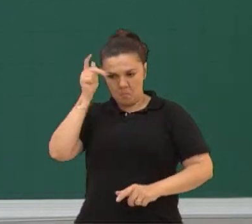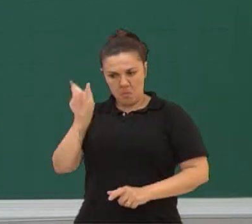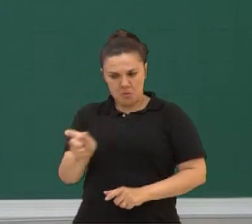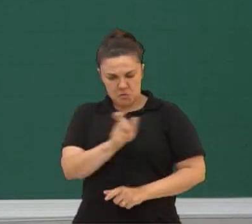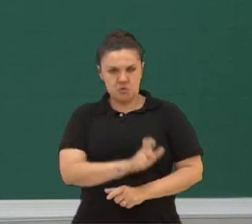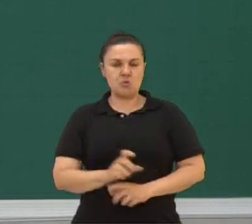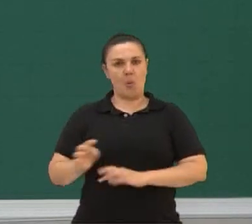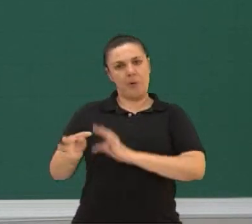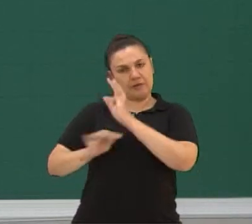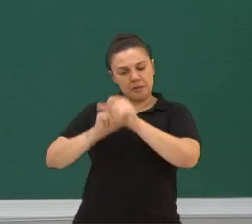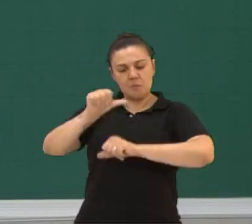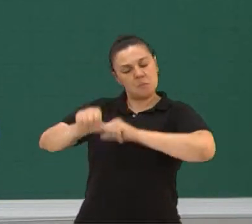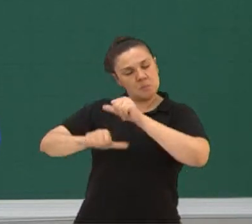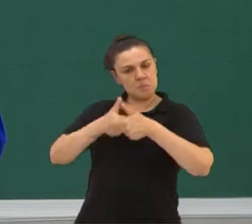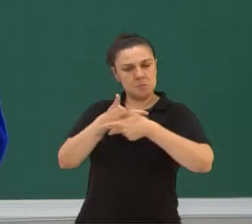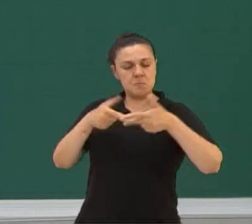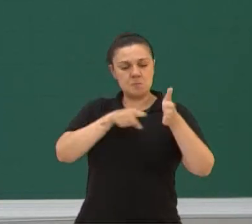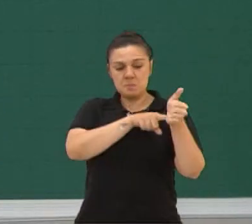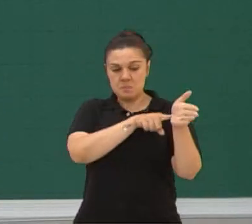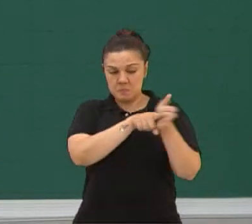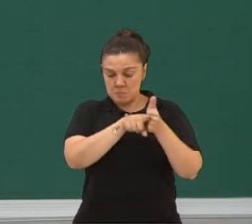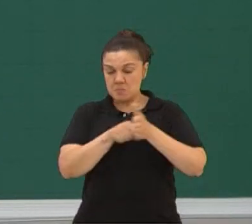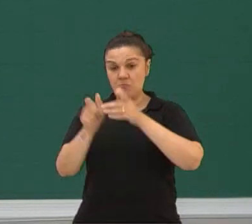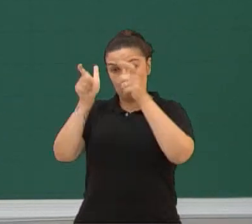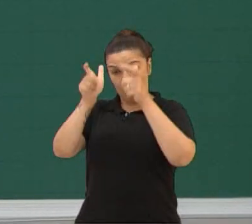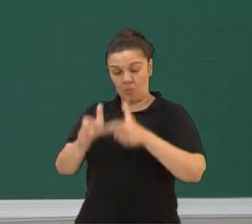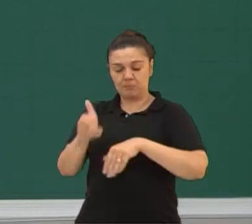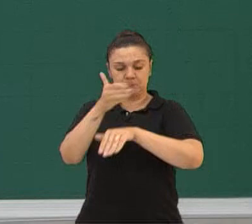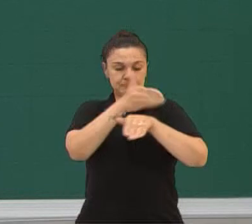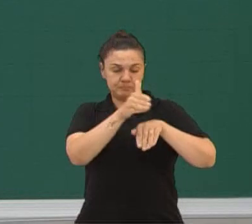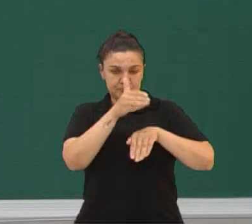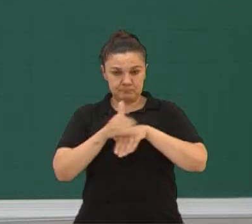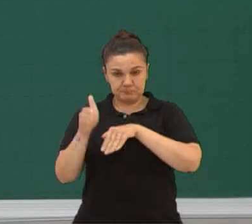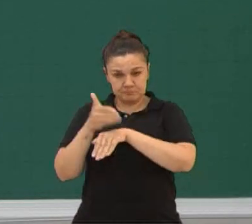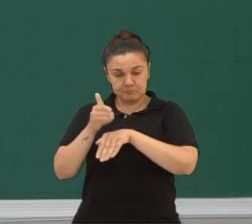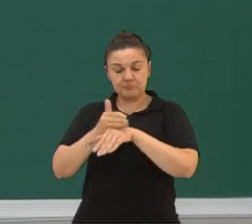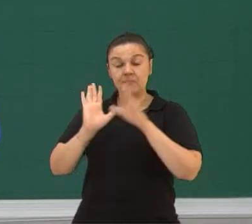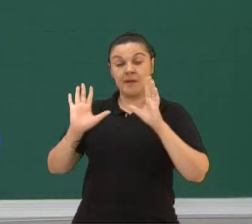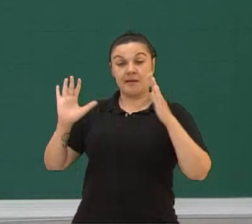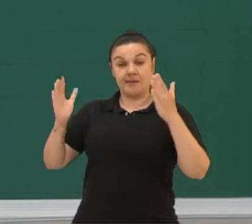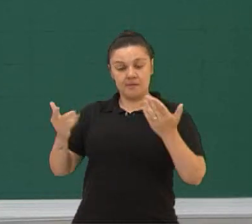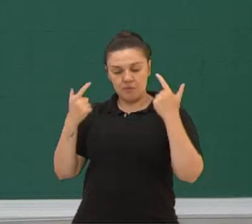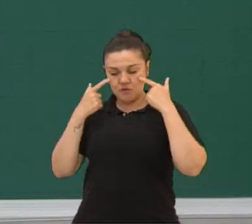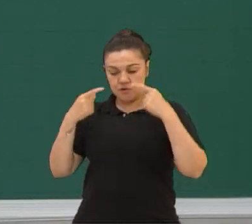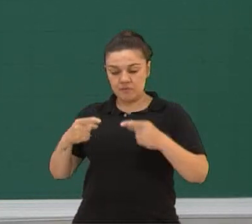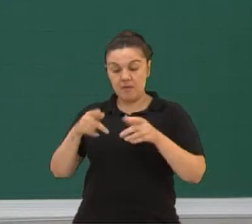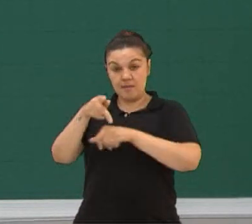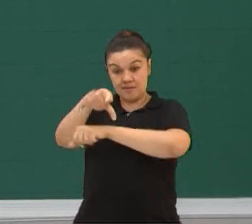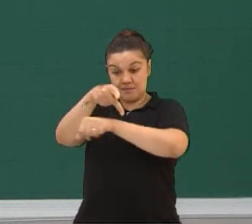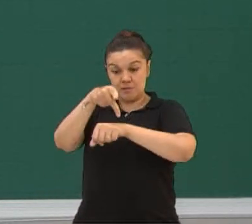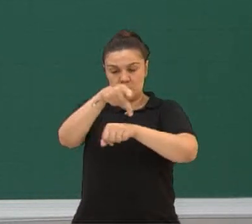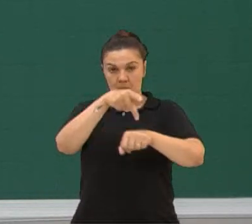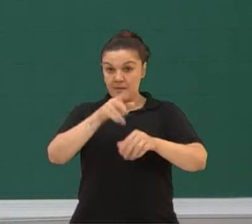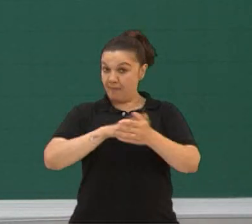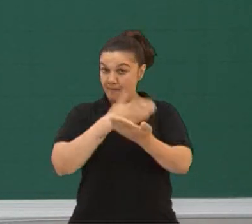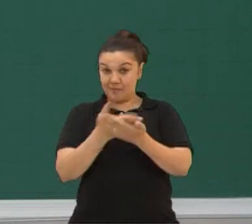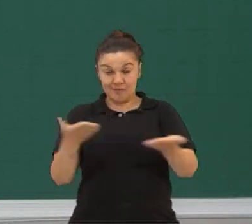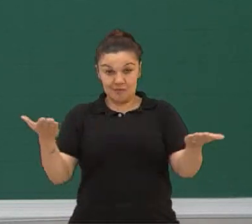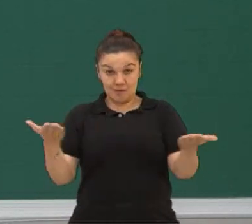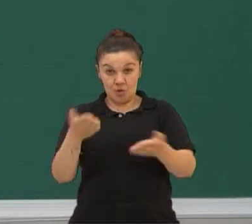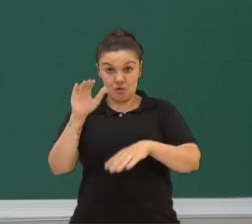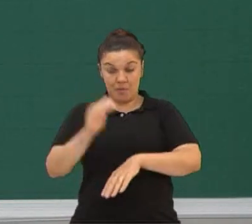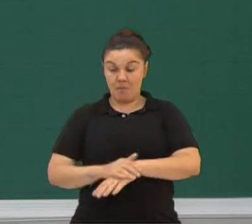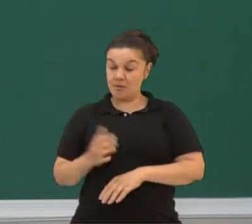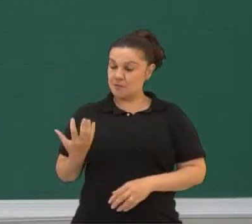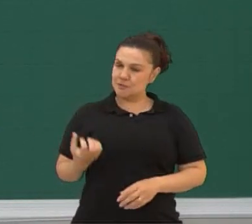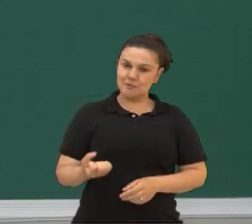né, em tecnologia, em centros de treinamento. E por isso que a gente vê que essas nações são as nações